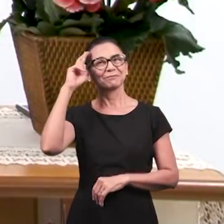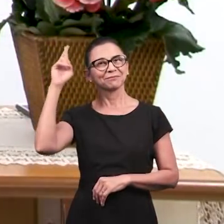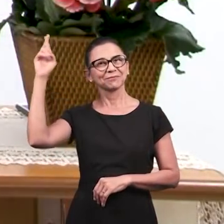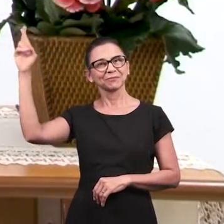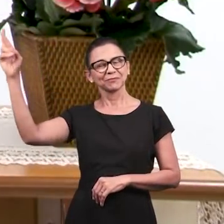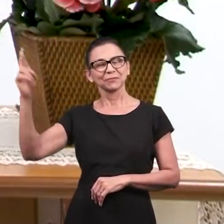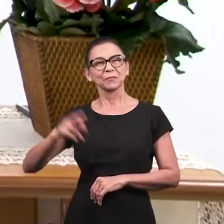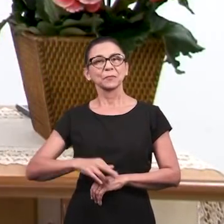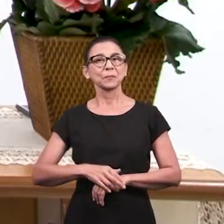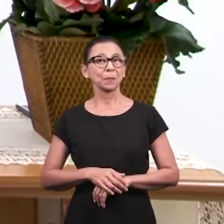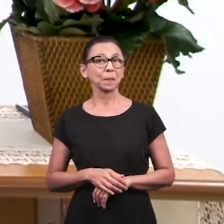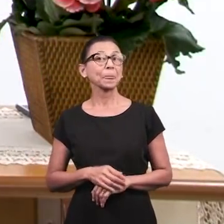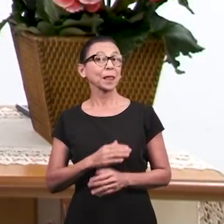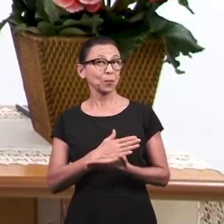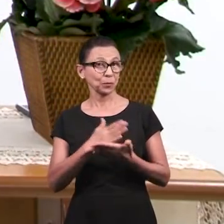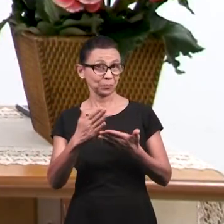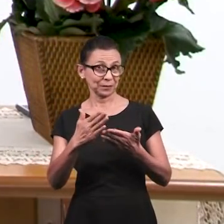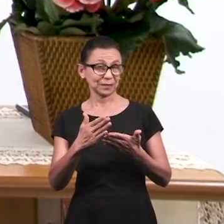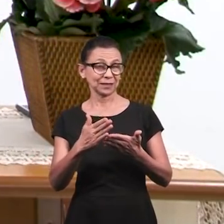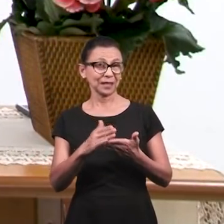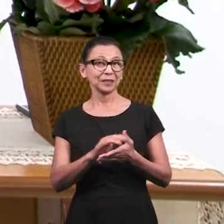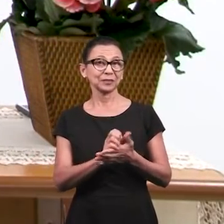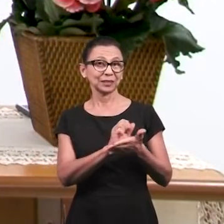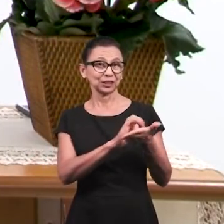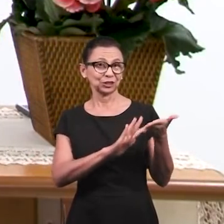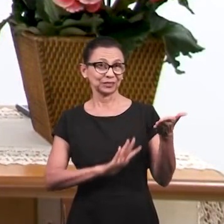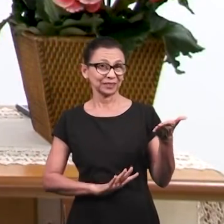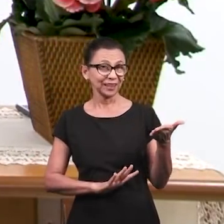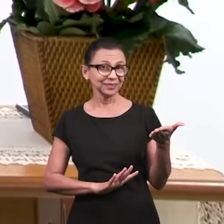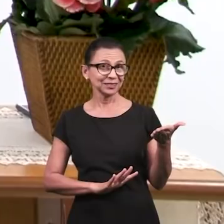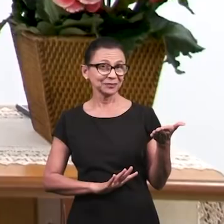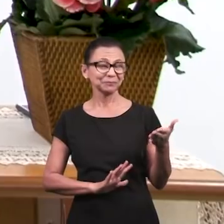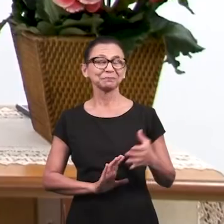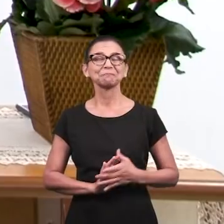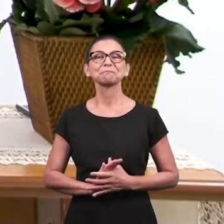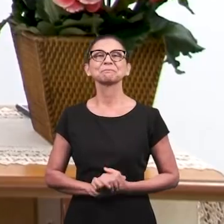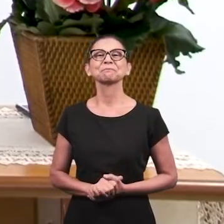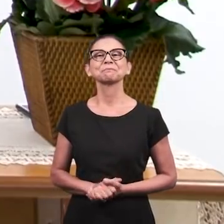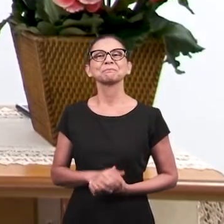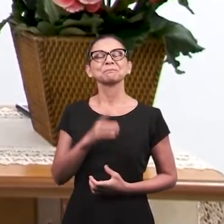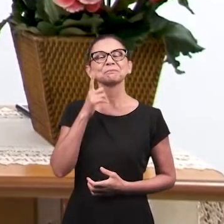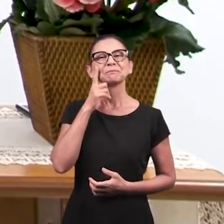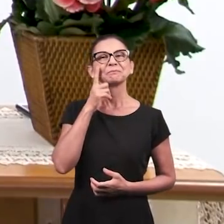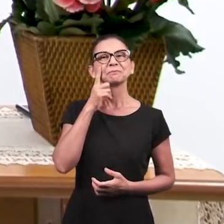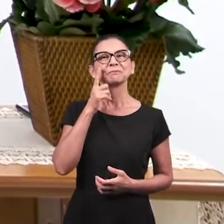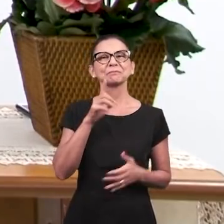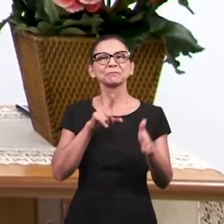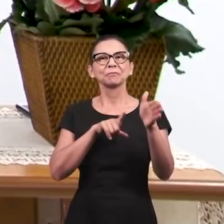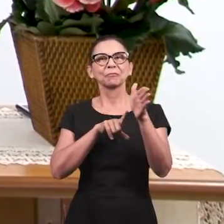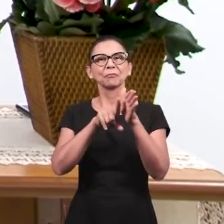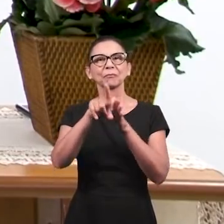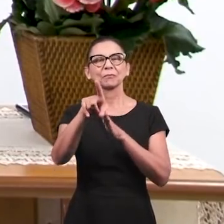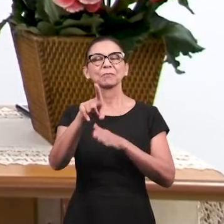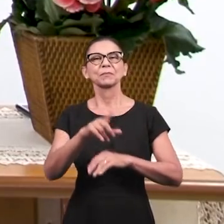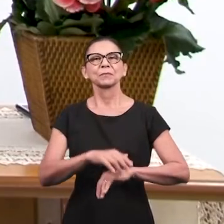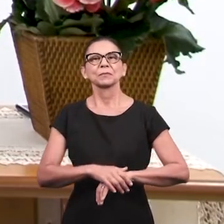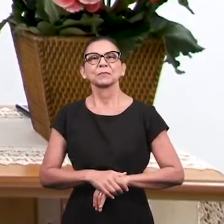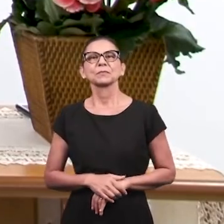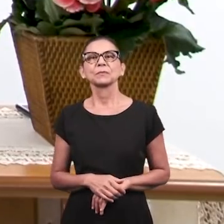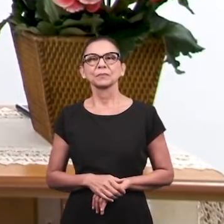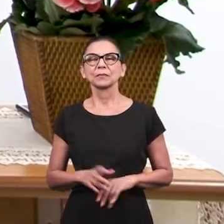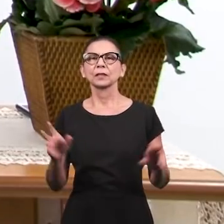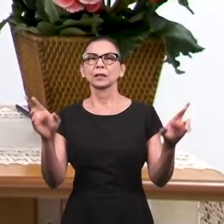Louvado seja o nome do Senhor. Vamos, irmãos, começar então com a nossa atividade desta tarde. Vamos então ver aqui a